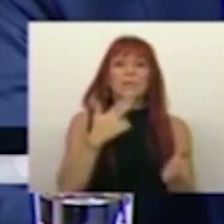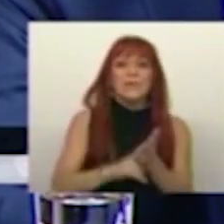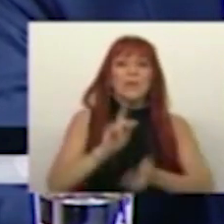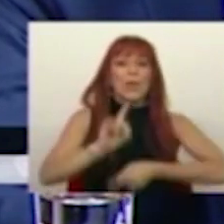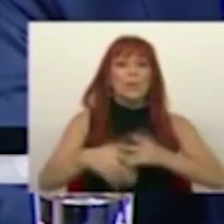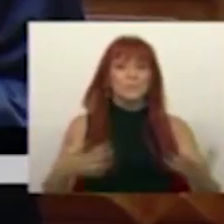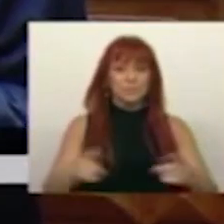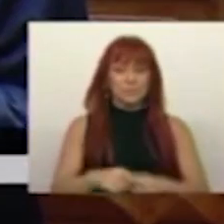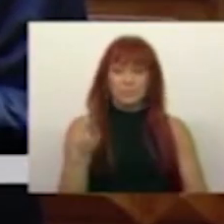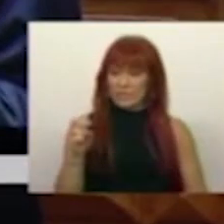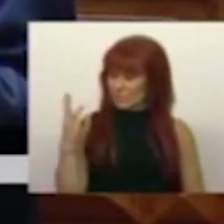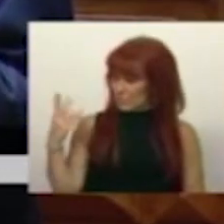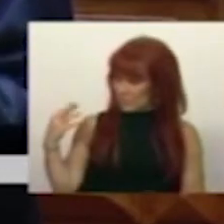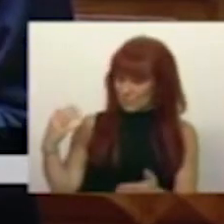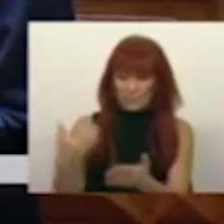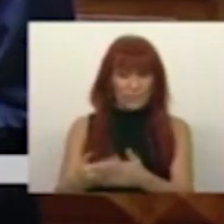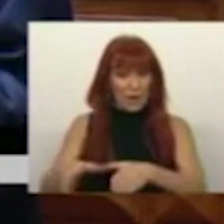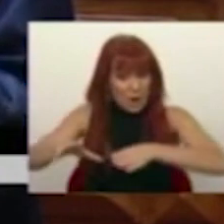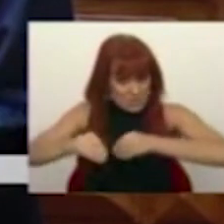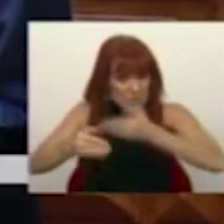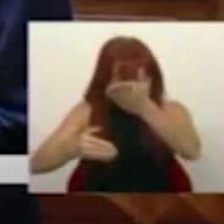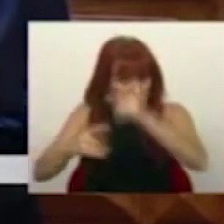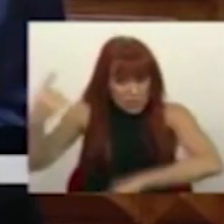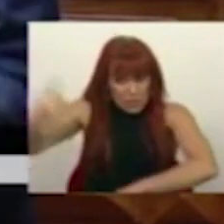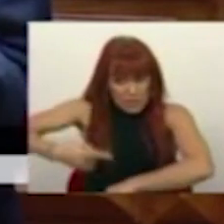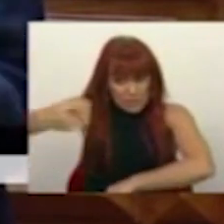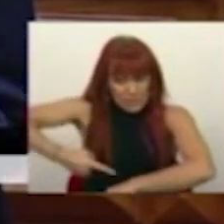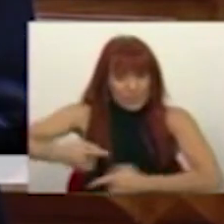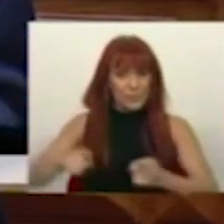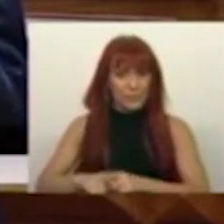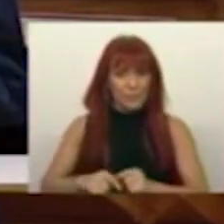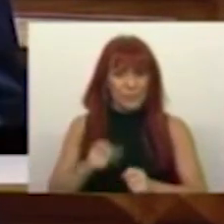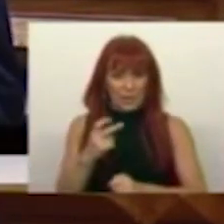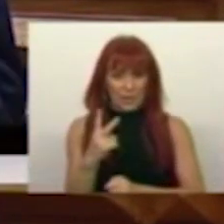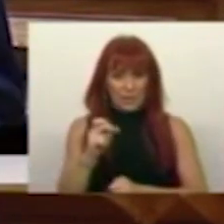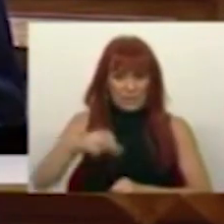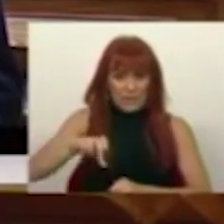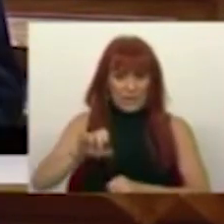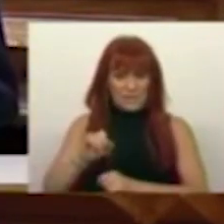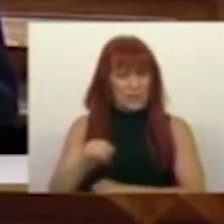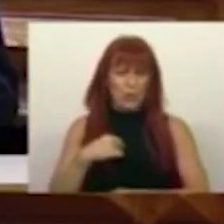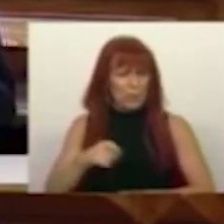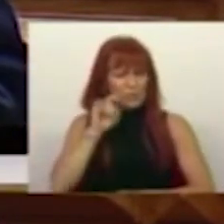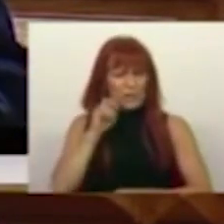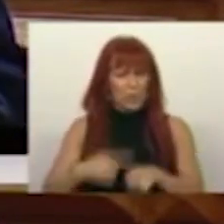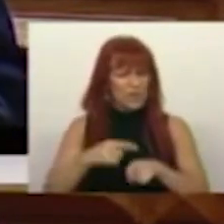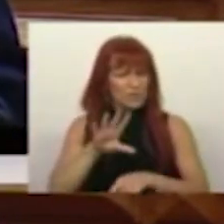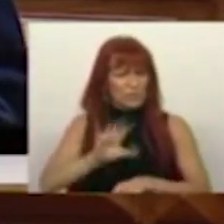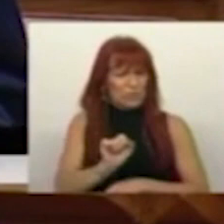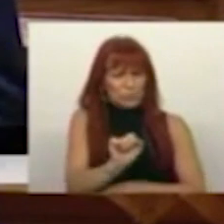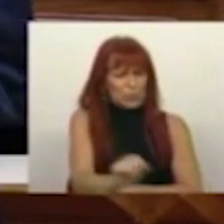verdade é que há 3 anos aceitaram-se as imposições da Vinci sem defender o interesse